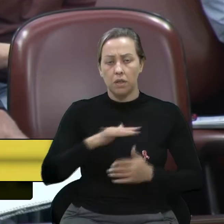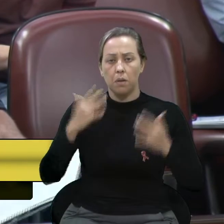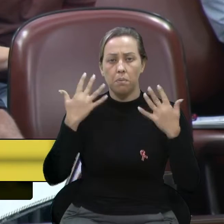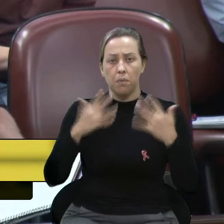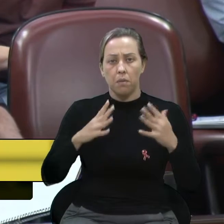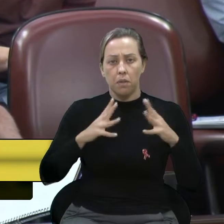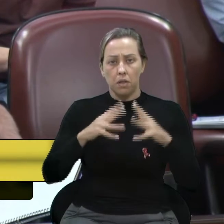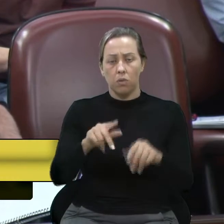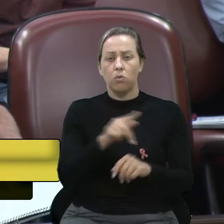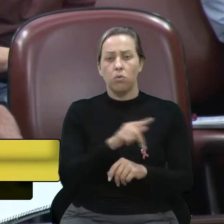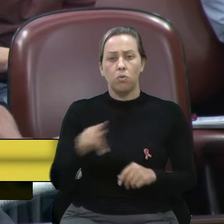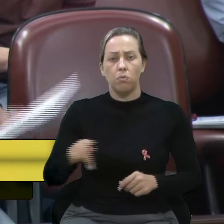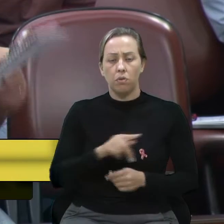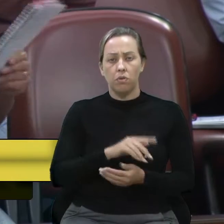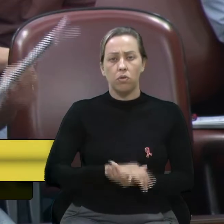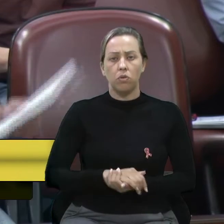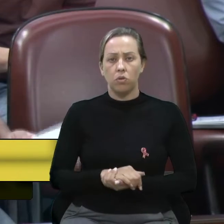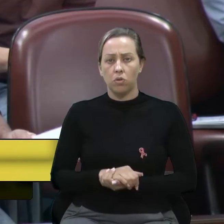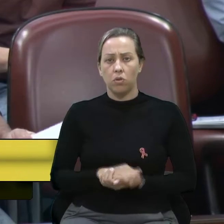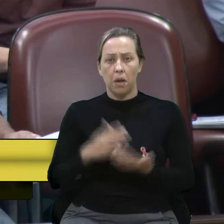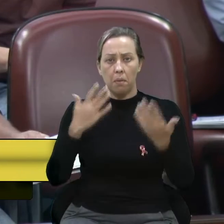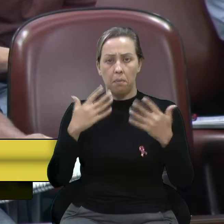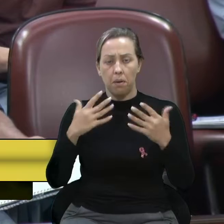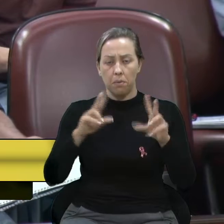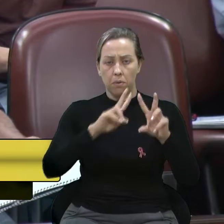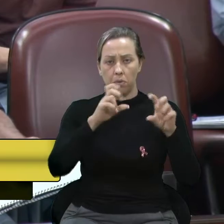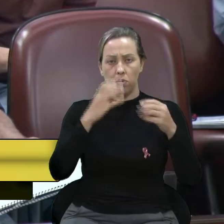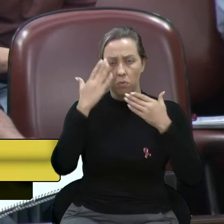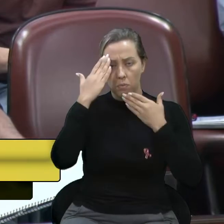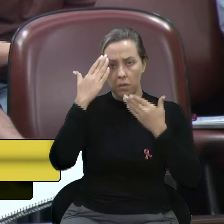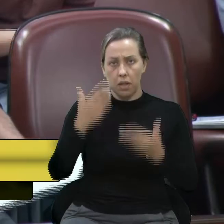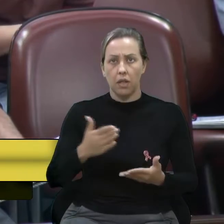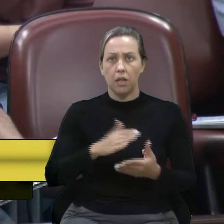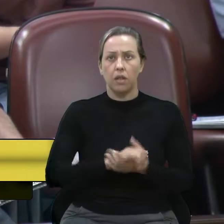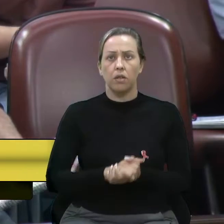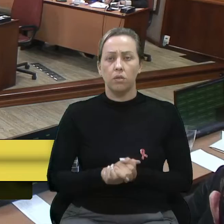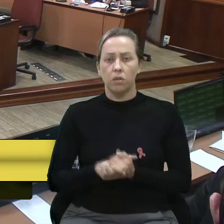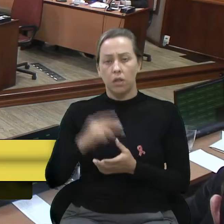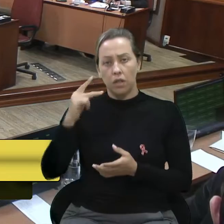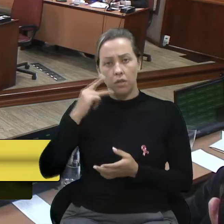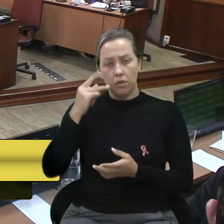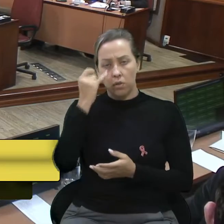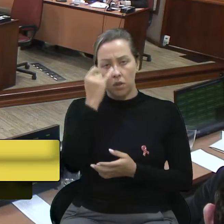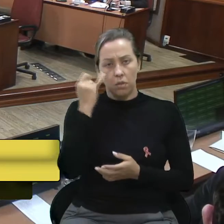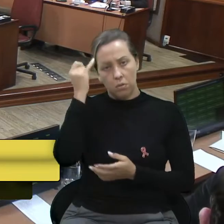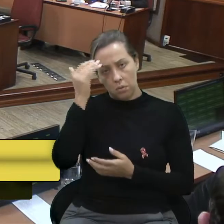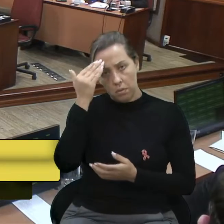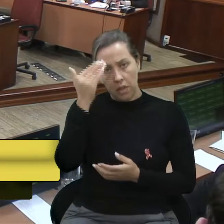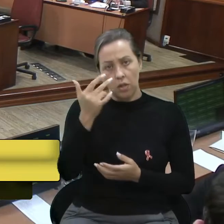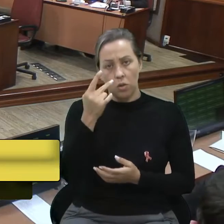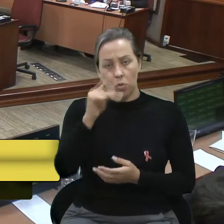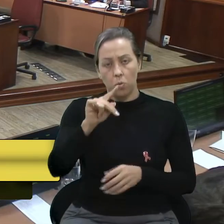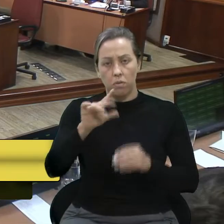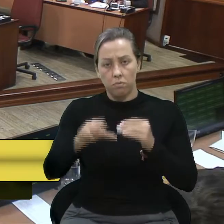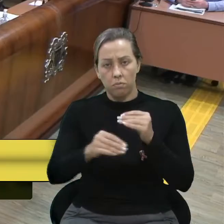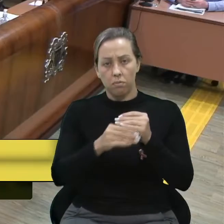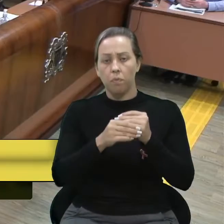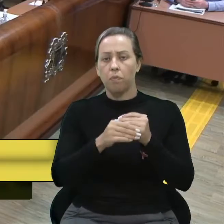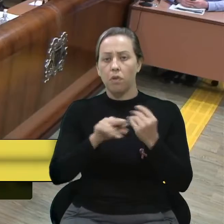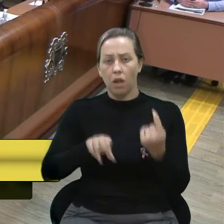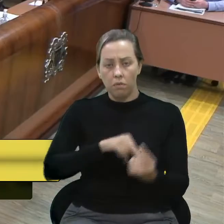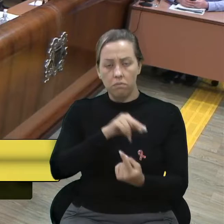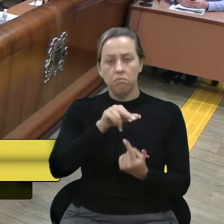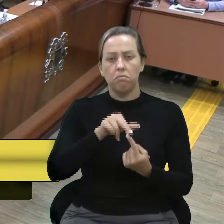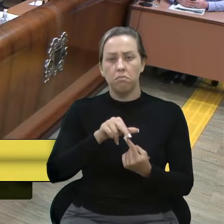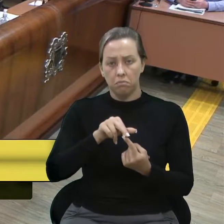todos os professores, parabéns pelo tema. Obrigado. Obrigado, vereador D'Ambrosio. Importante essas colocações no que se referem,